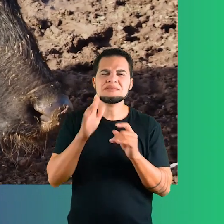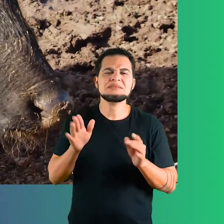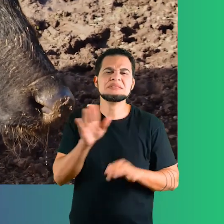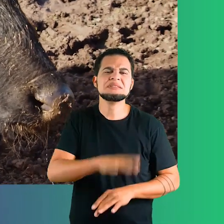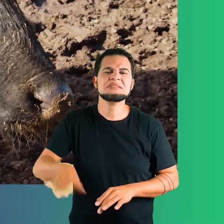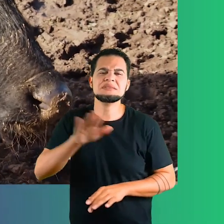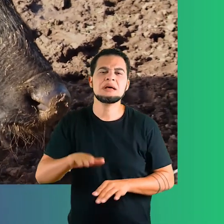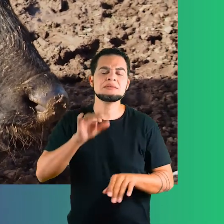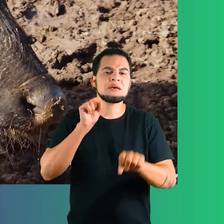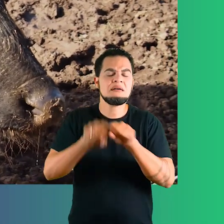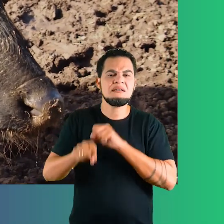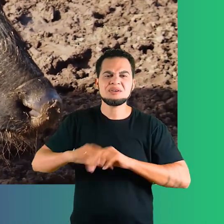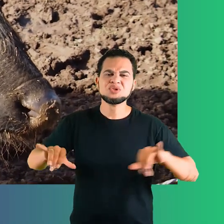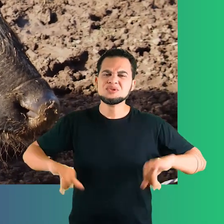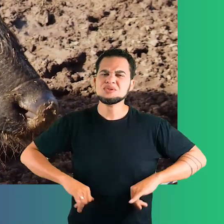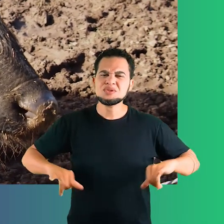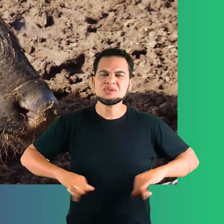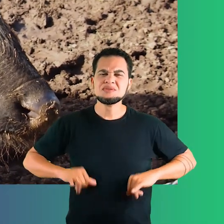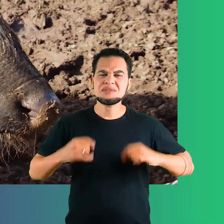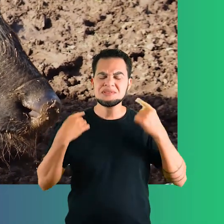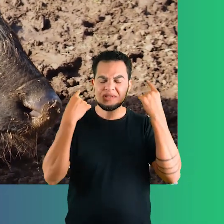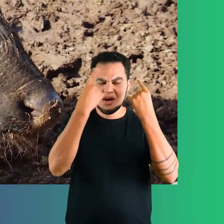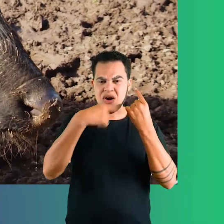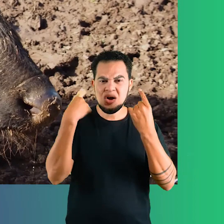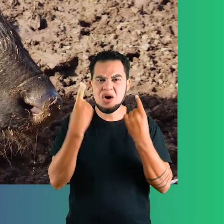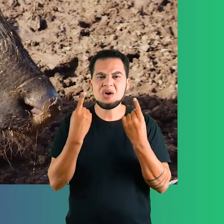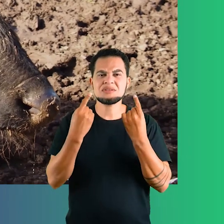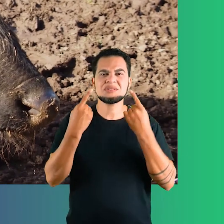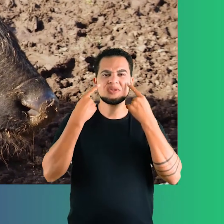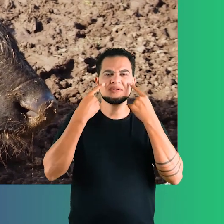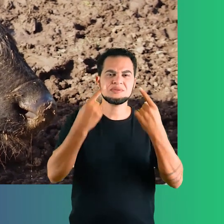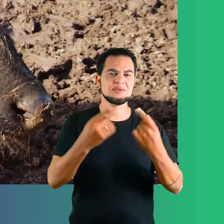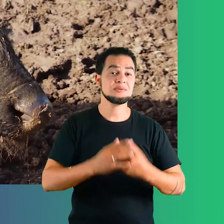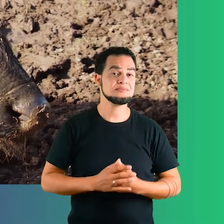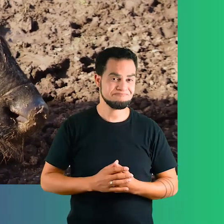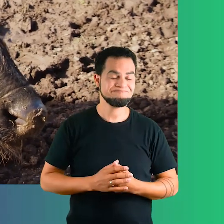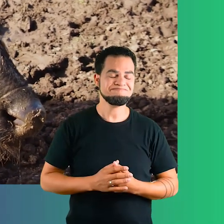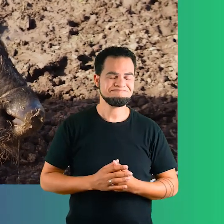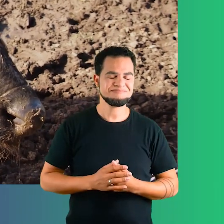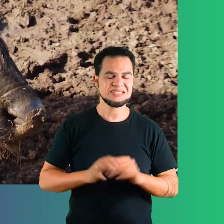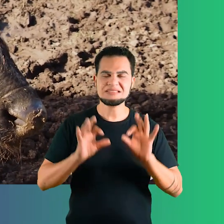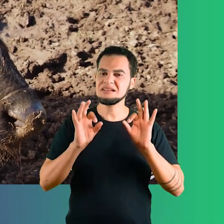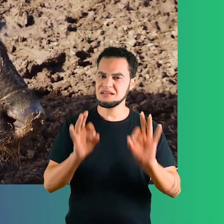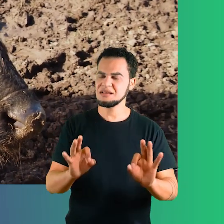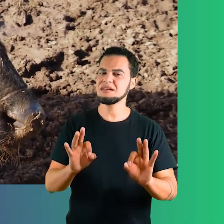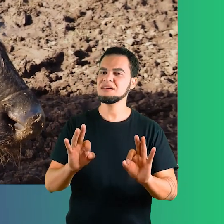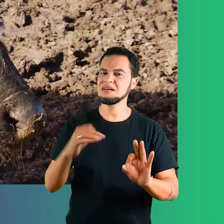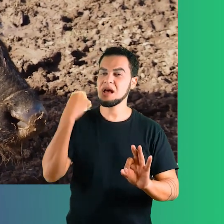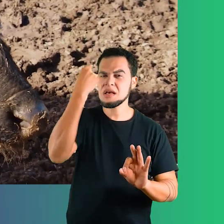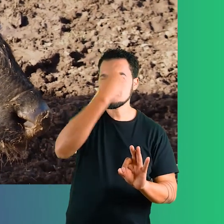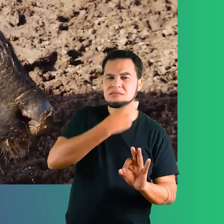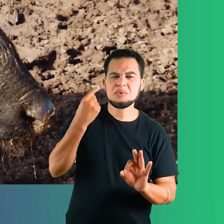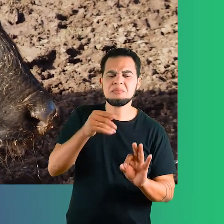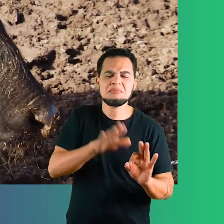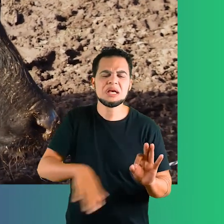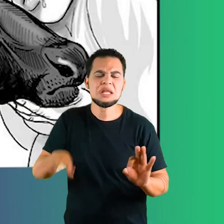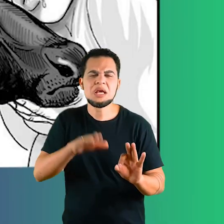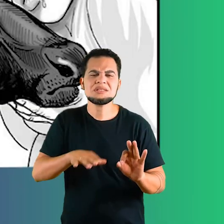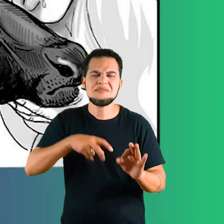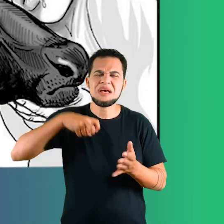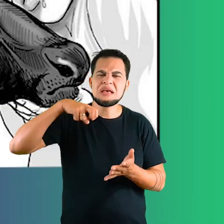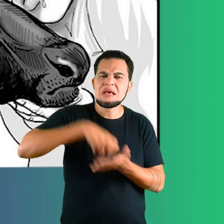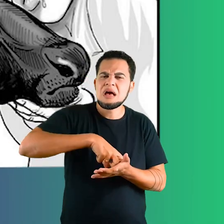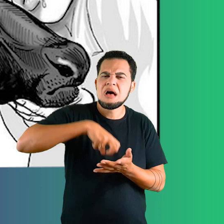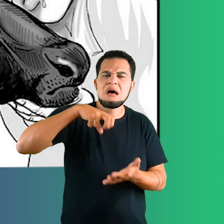criança maltratada estampada no rosto e nos plácidos olhos negros. Era exatamente a expressão de uma criança que